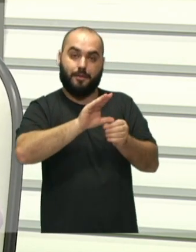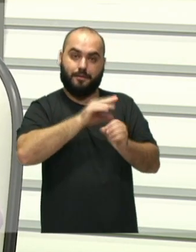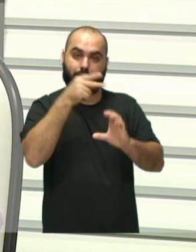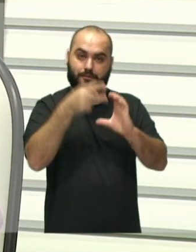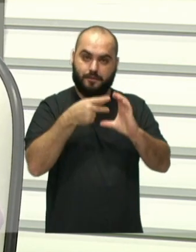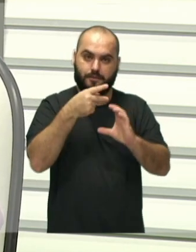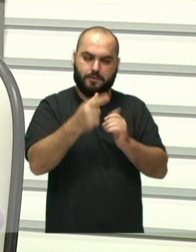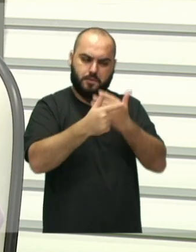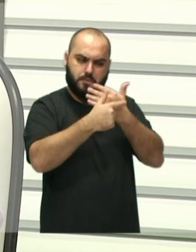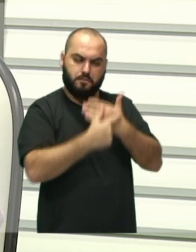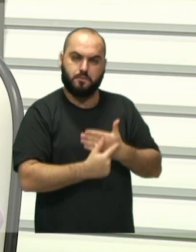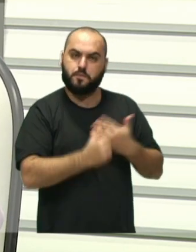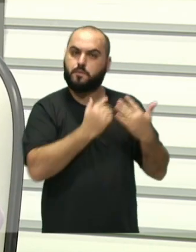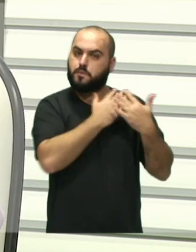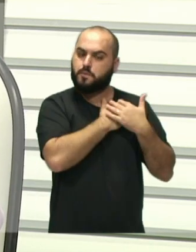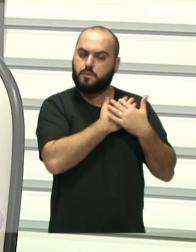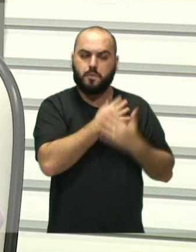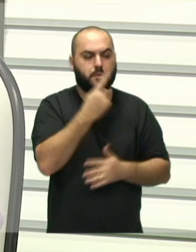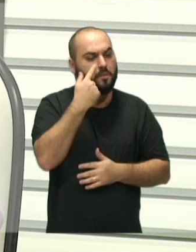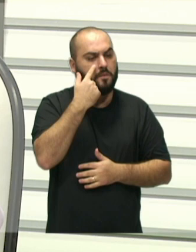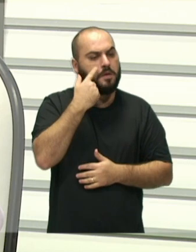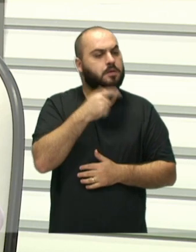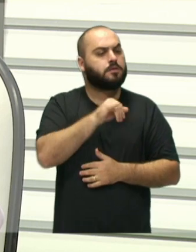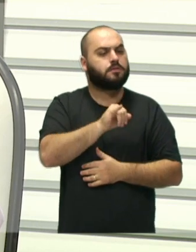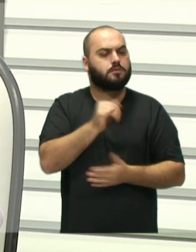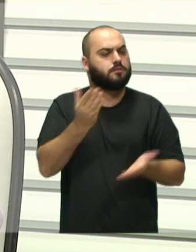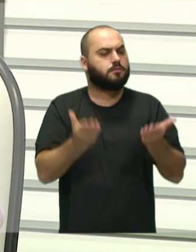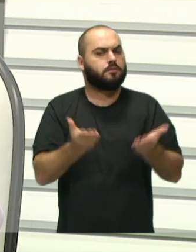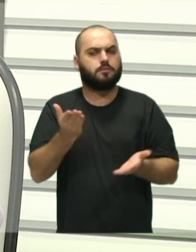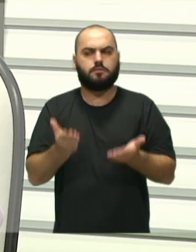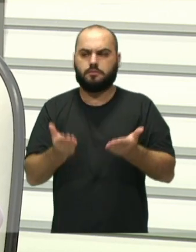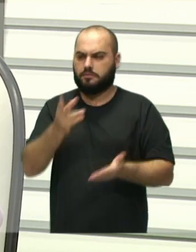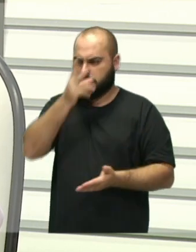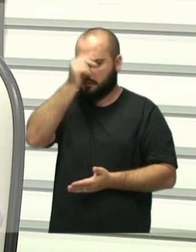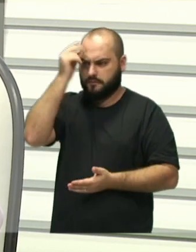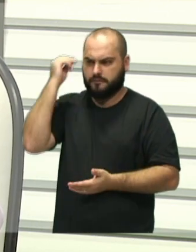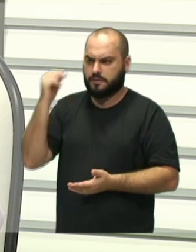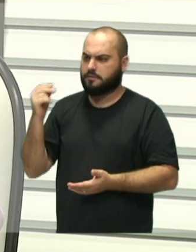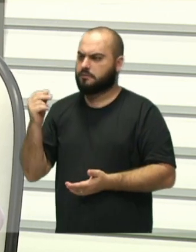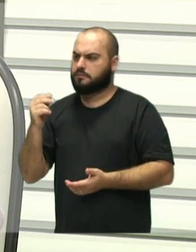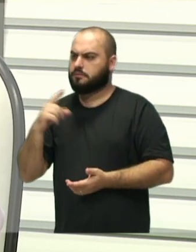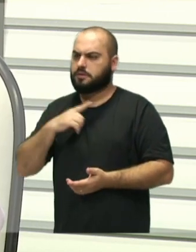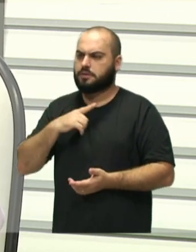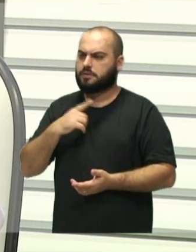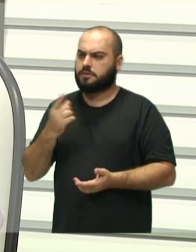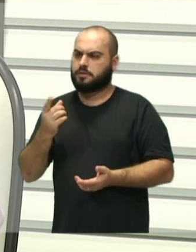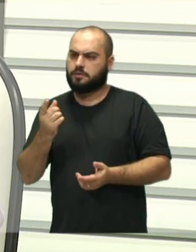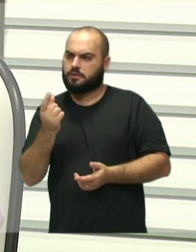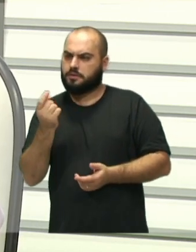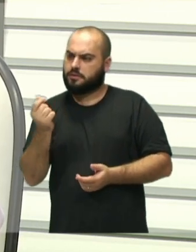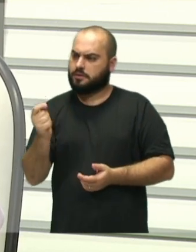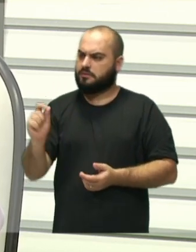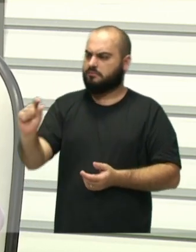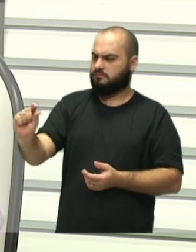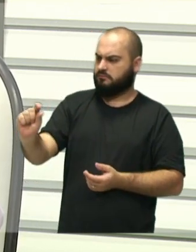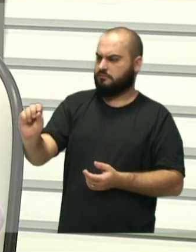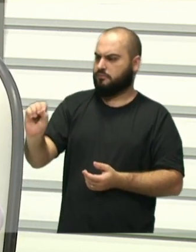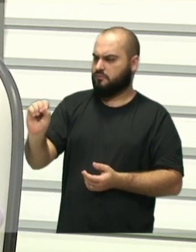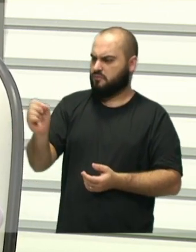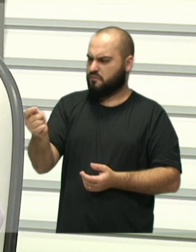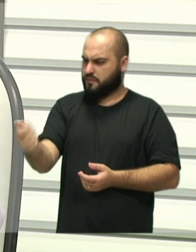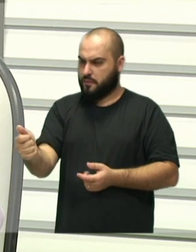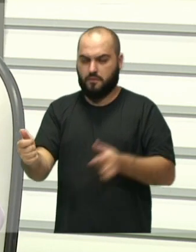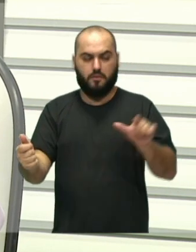papel de ficar acompanhando senão alguns equilíbrio nas contas do governo sino o que possa estar lá na frente